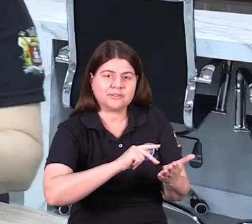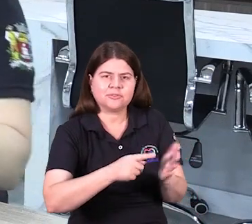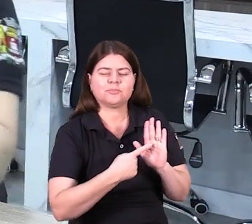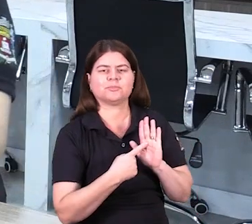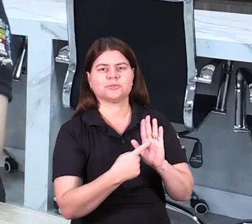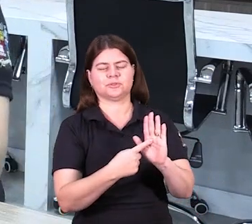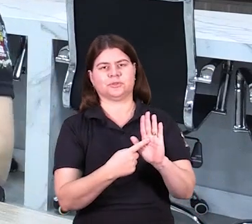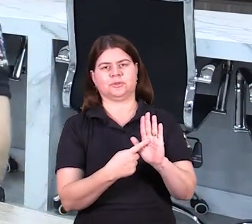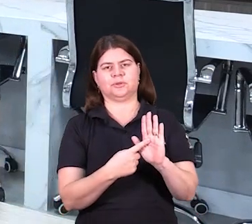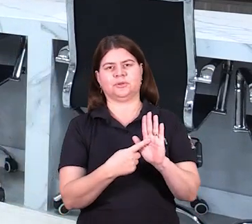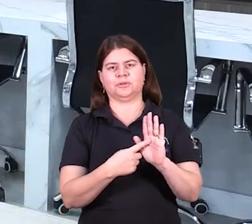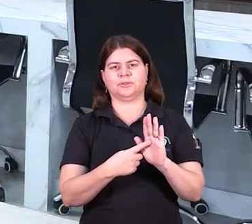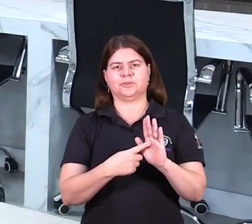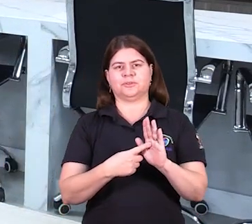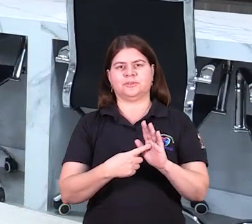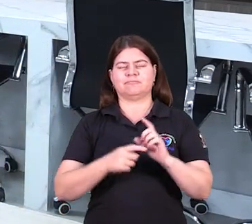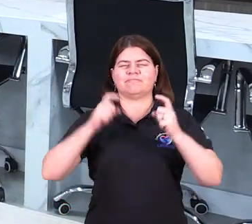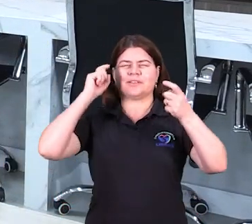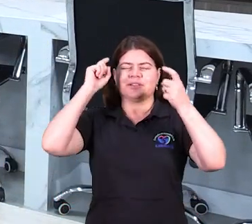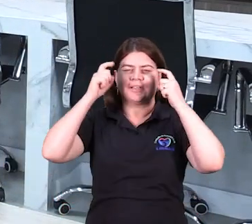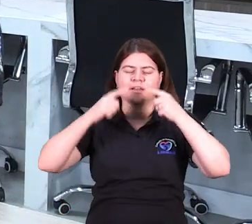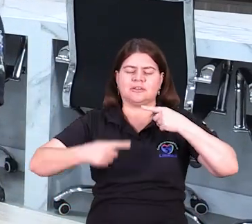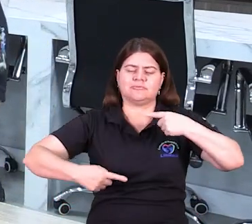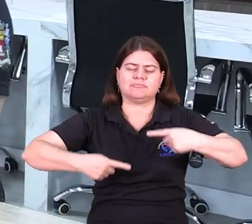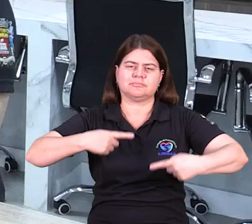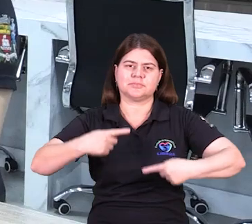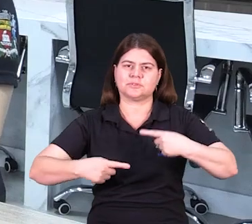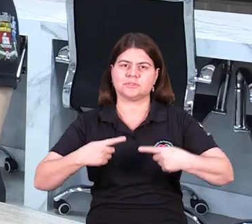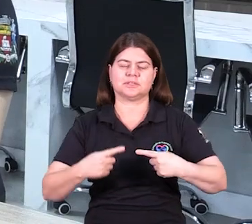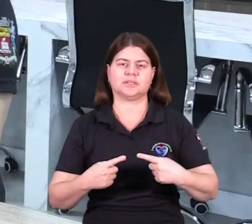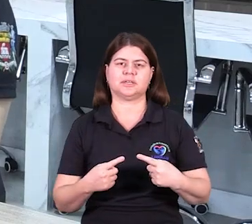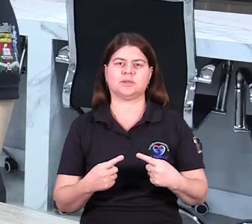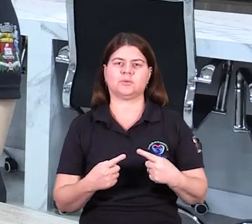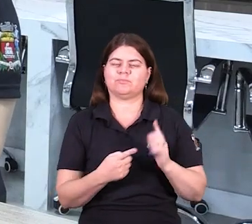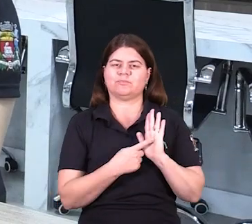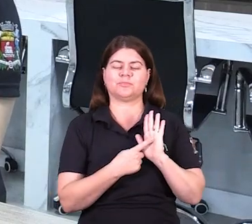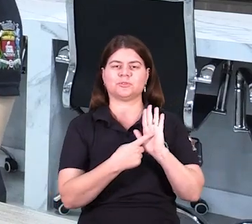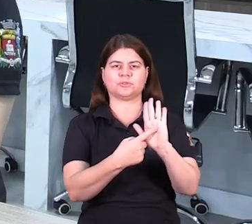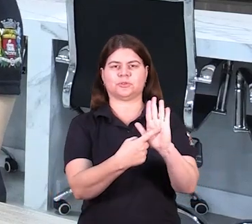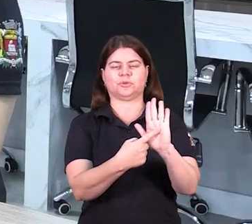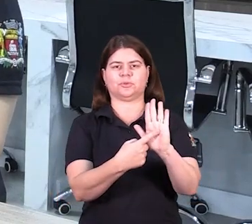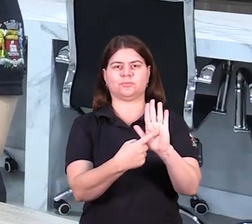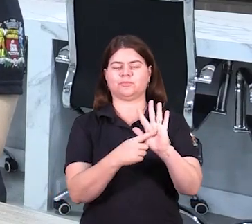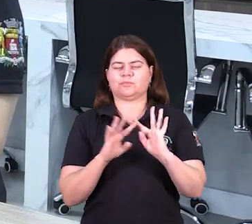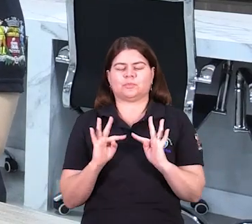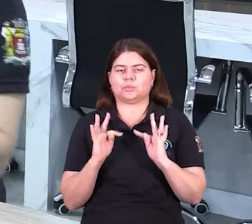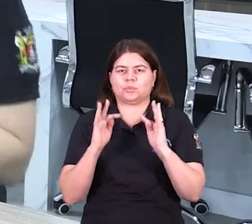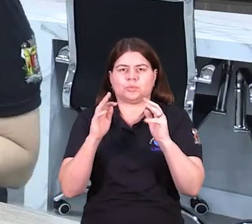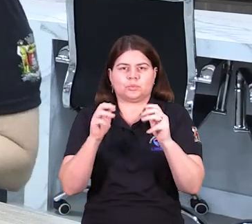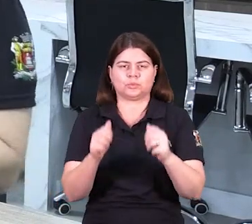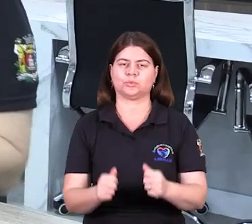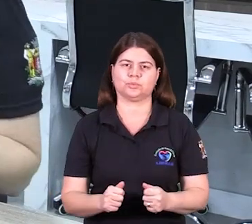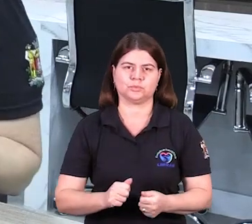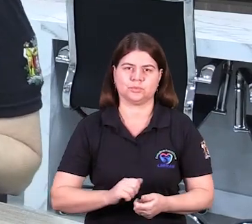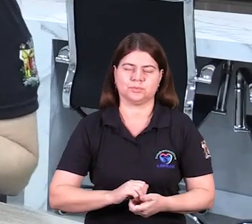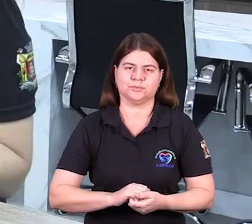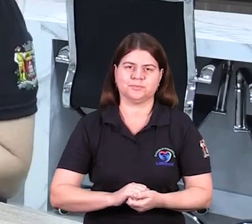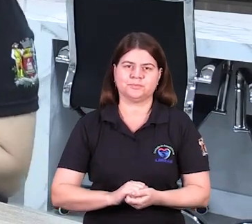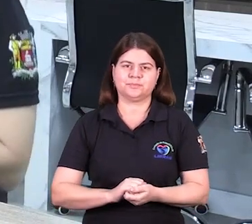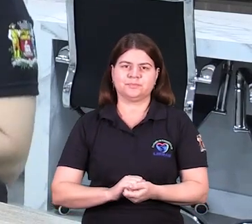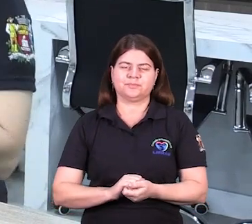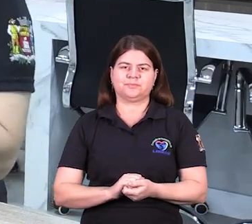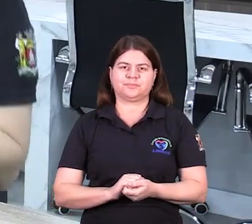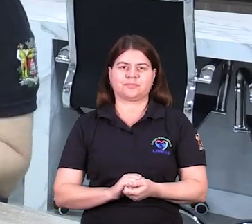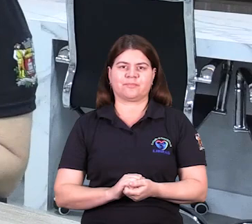aquelas reuniões, aqueles encontros que a gente teve, para poder chegar no consenso, tentou transmitir realmente o que o poeta que